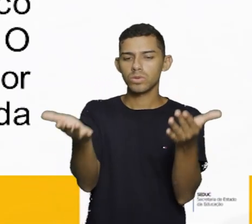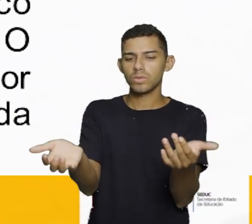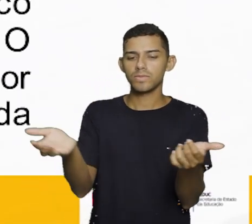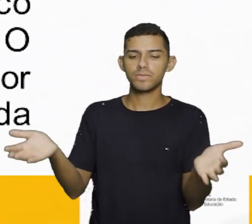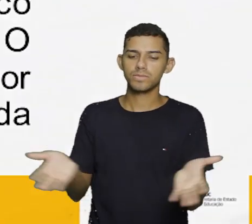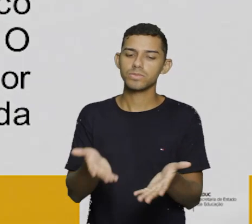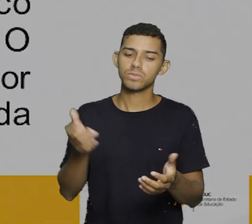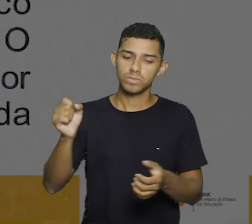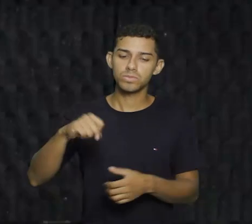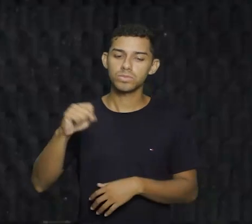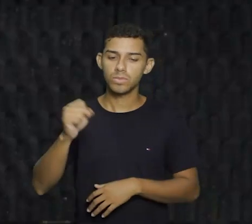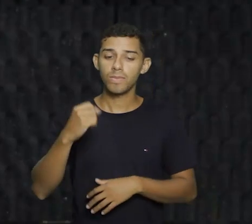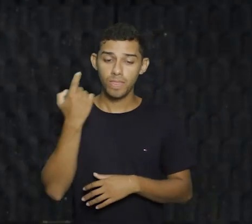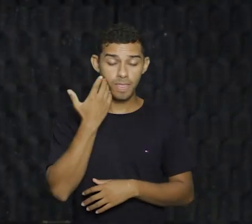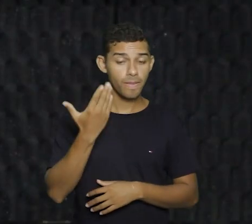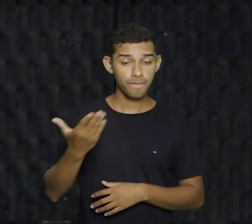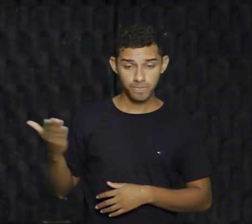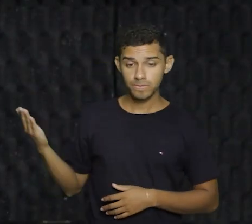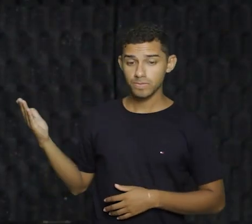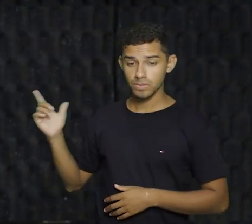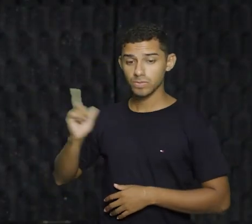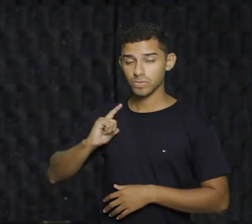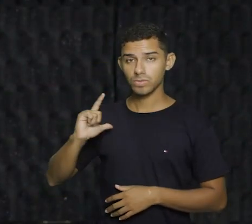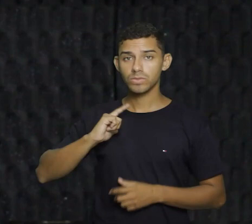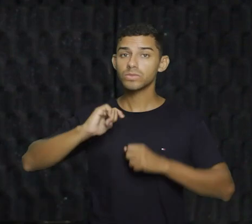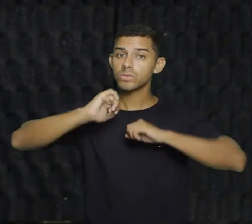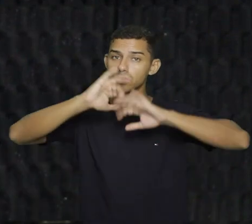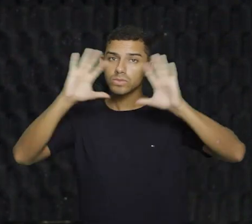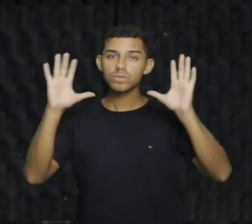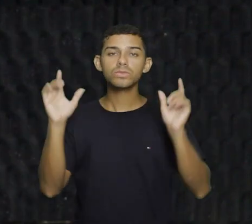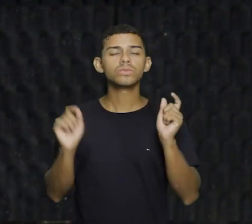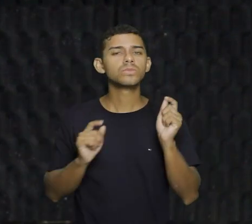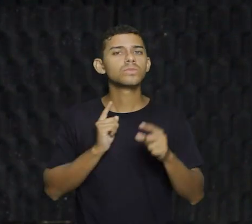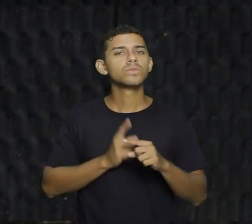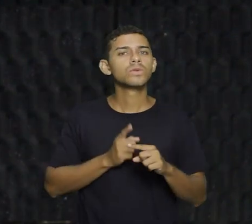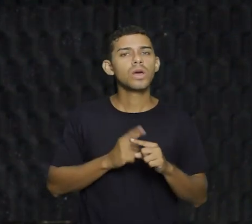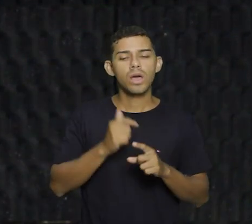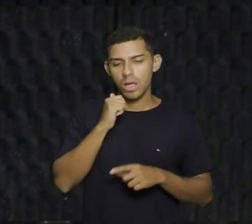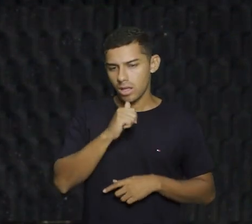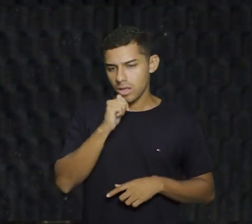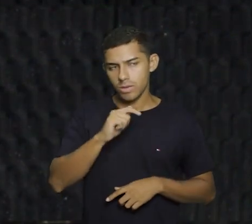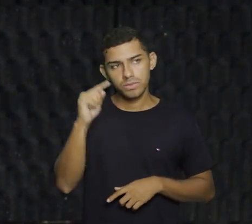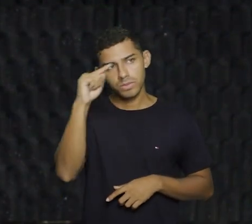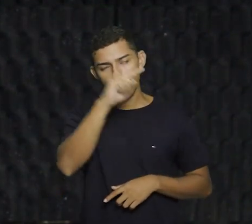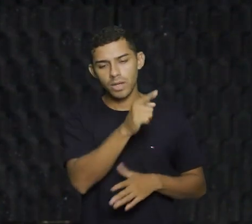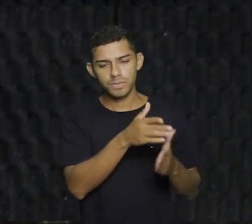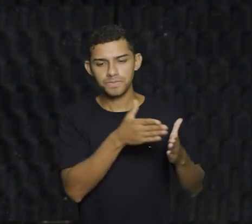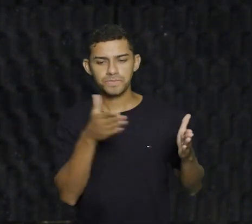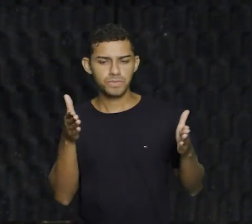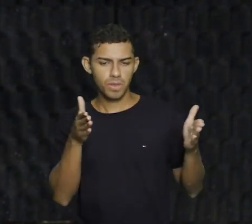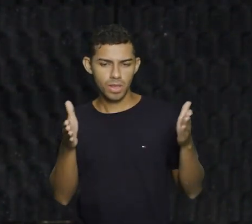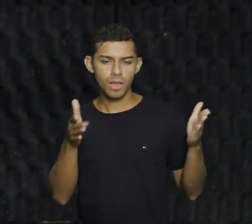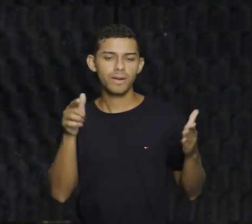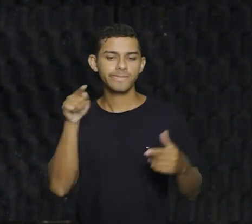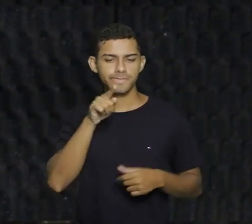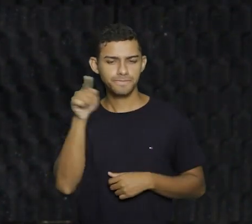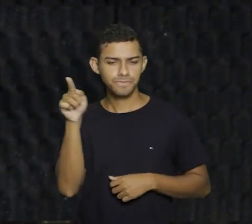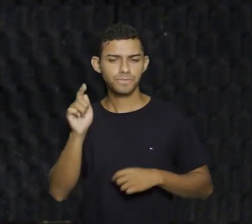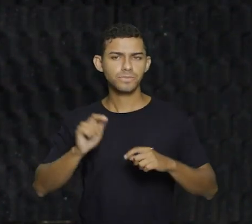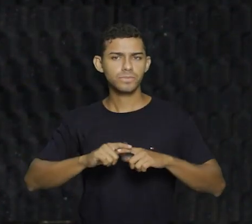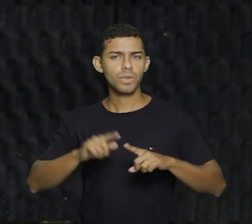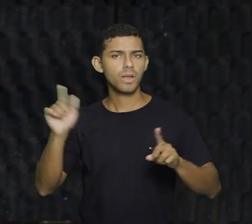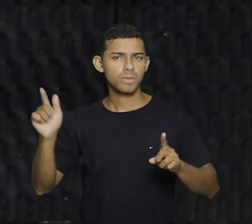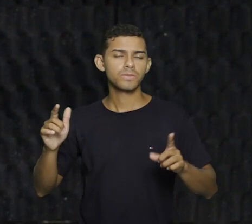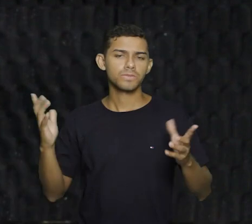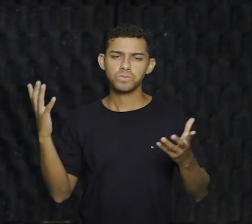caso, sim, porque essa leveza ela está tão clara porque as mulheres daquele período são consideradas